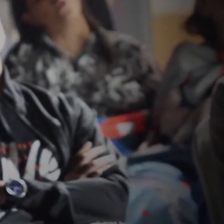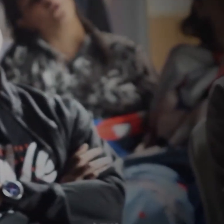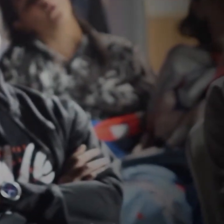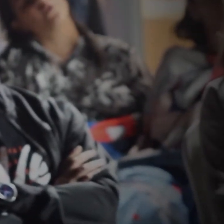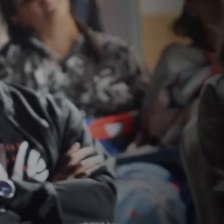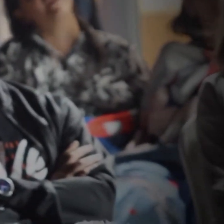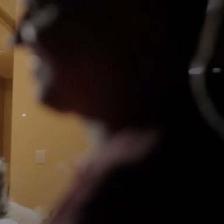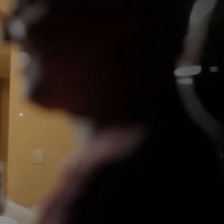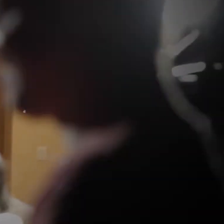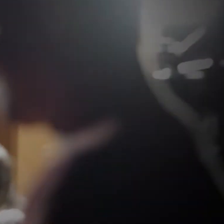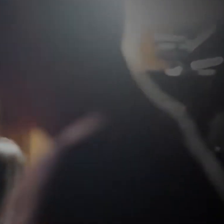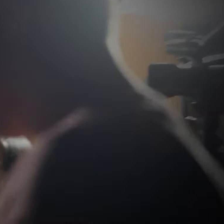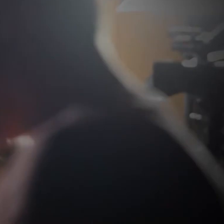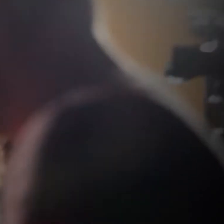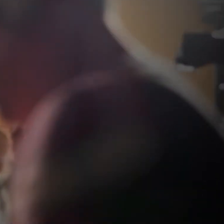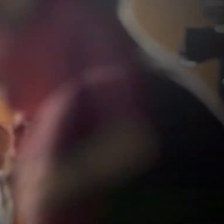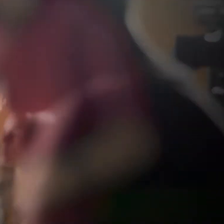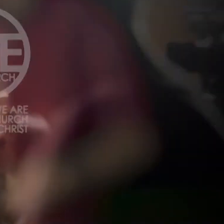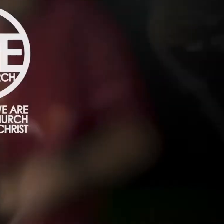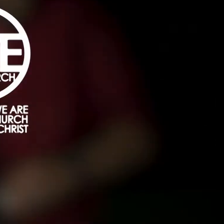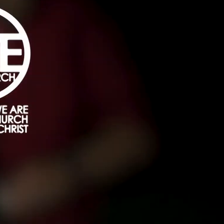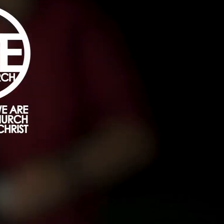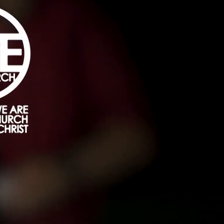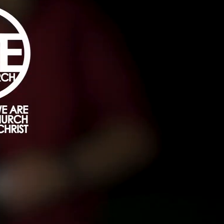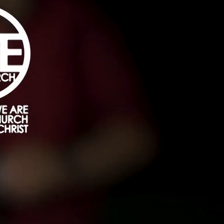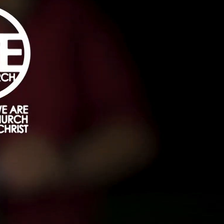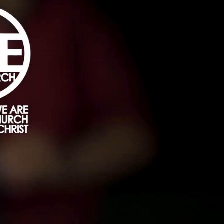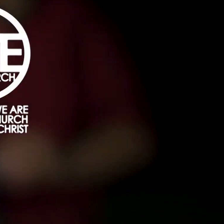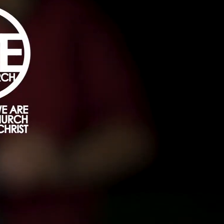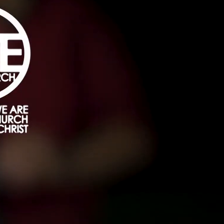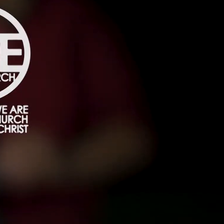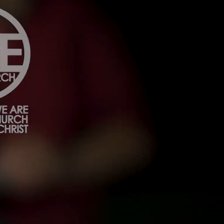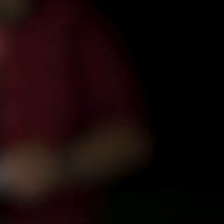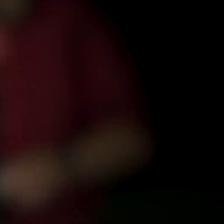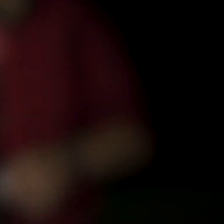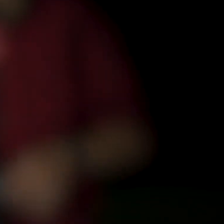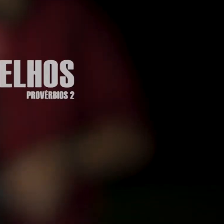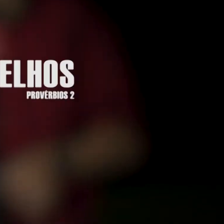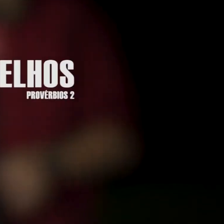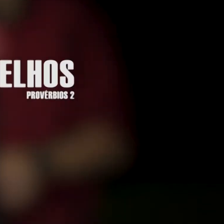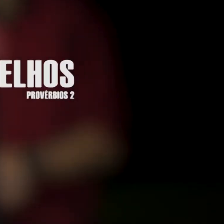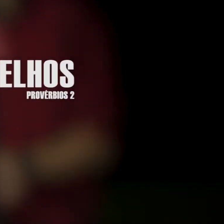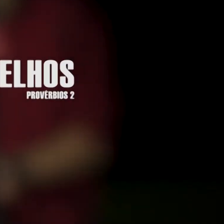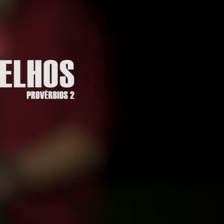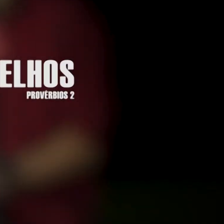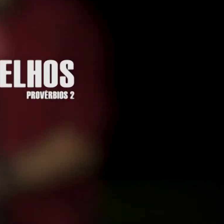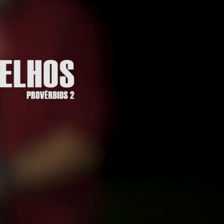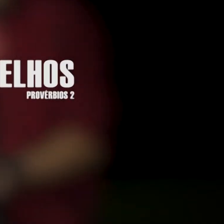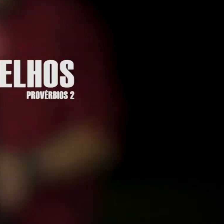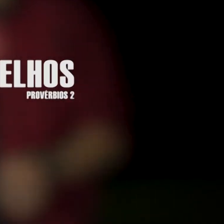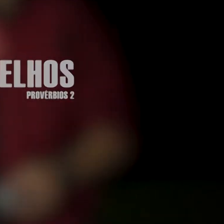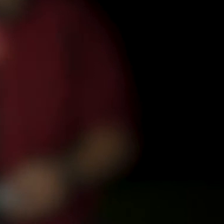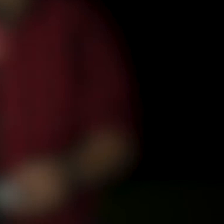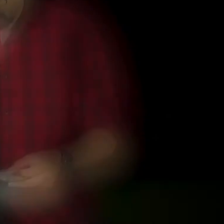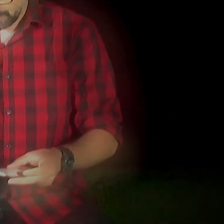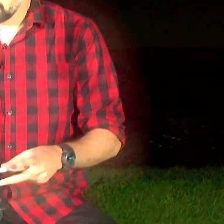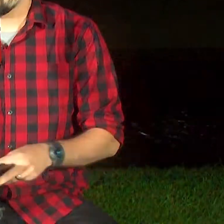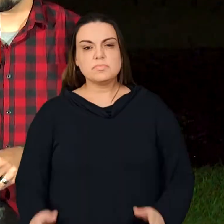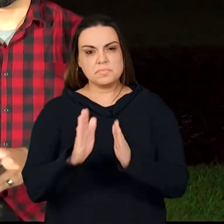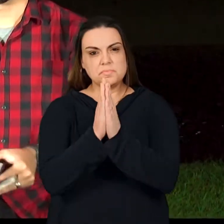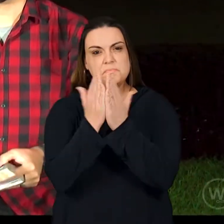uma camisa quadriculada, vermelha e preta. Está ministrando para uma plateia de 35 pessoas. À direita, Ana Beatriz sinaliza em